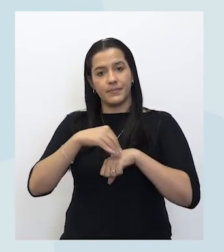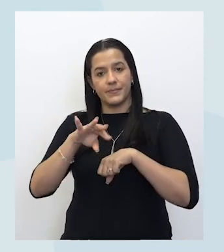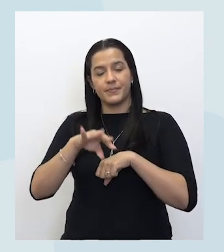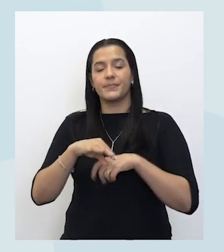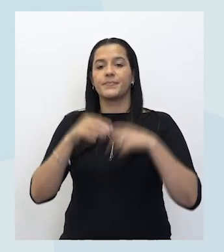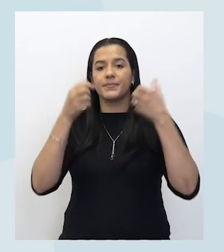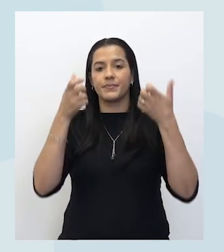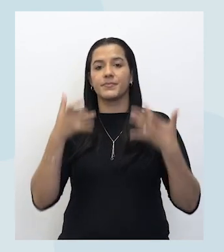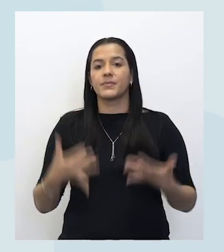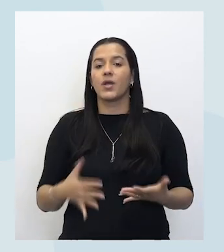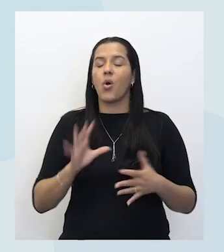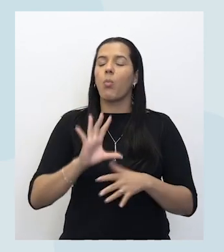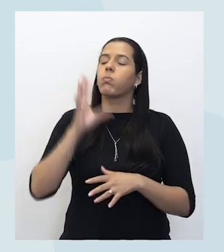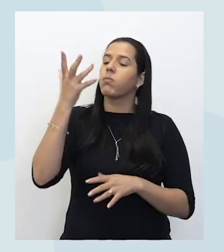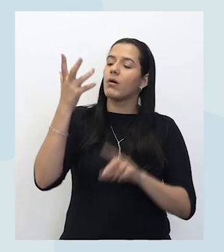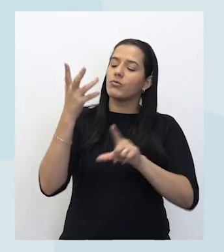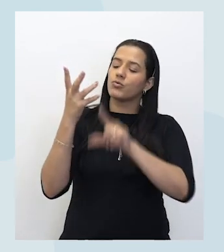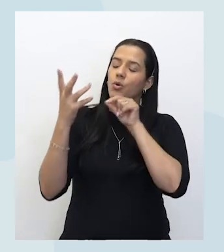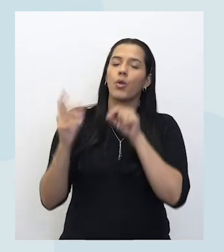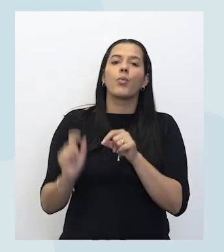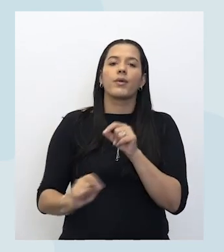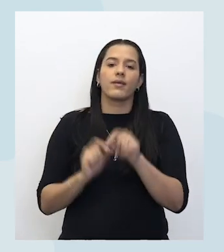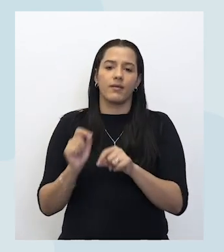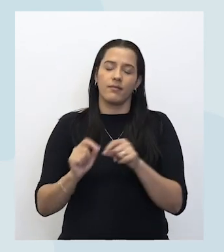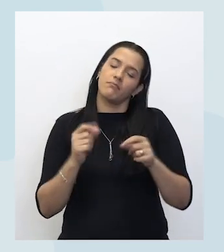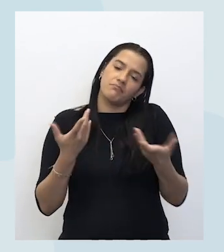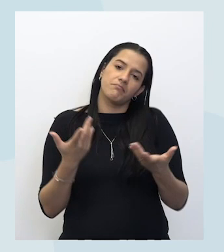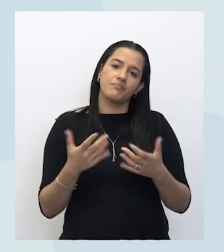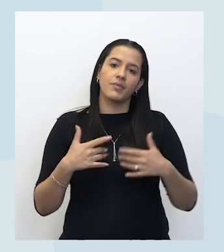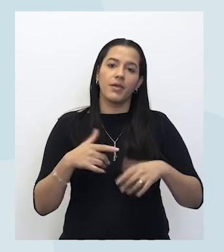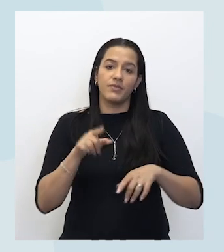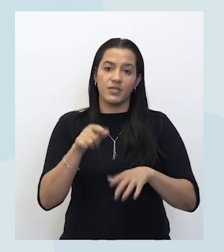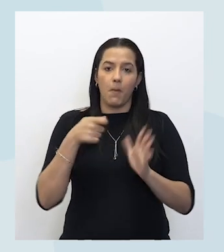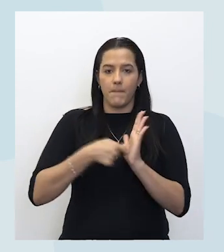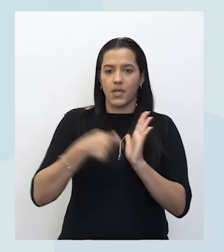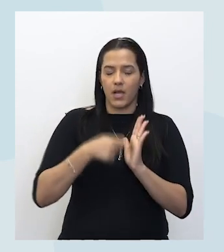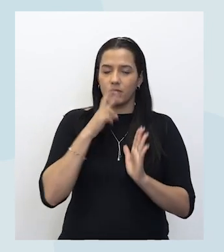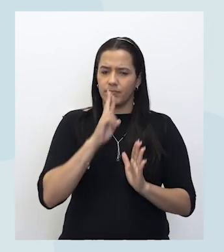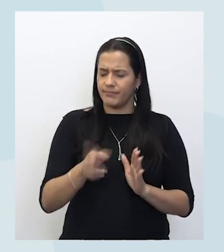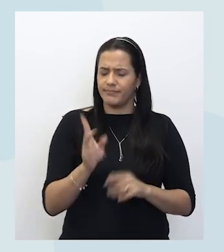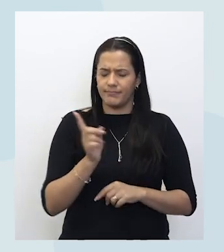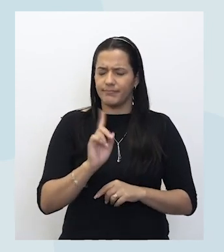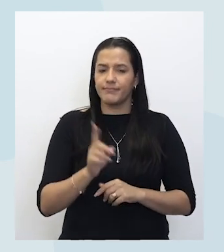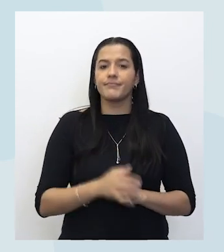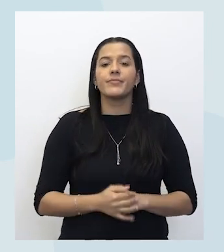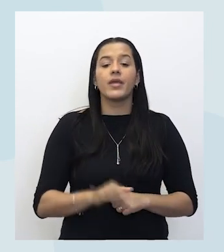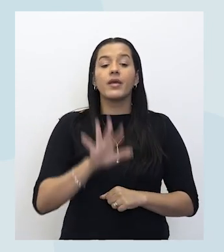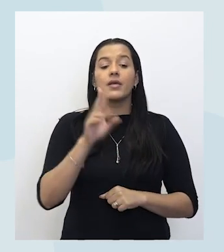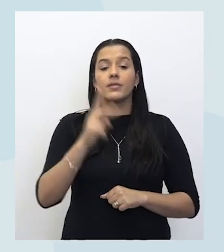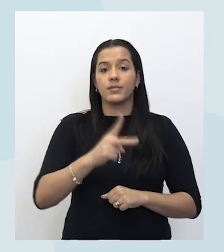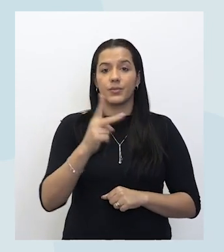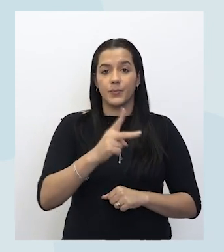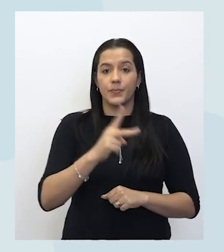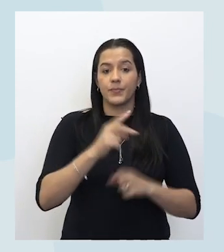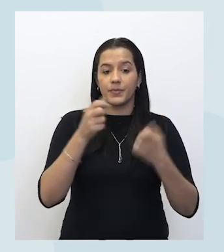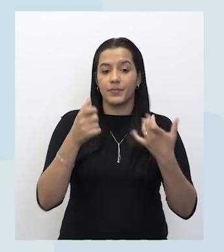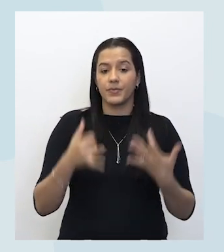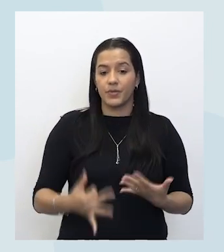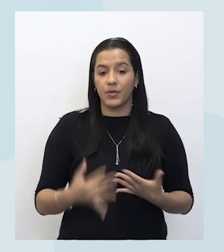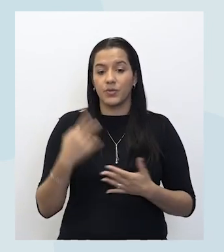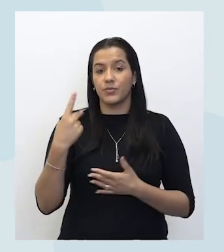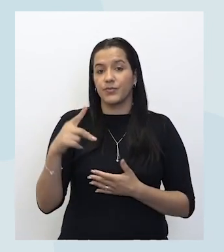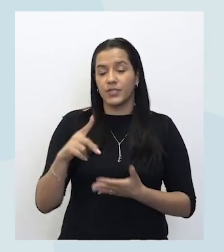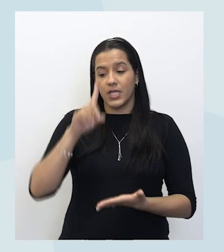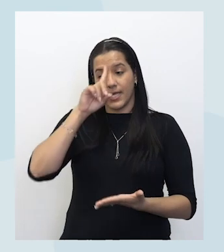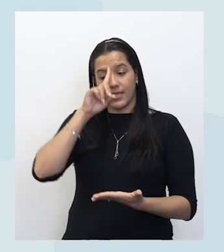foi, né, o dilema, qual foi a escolha, fica à vontade, mas não é obrigado. Na segunda questão, houve alguma